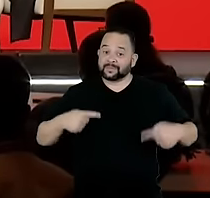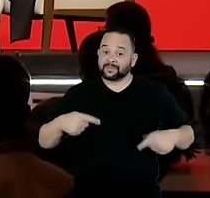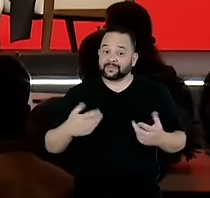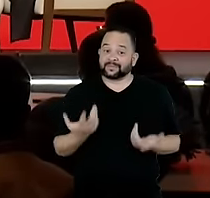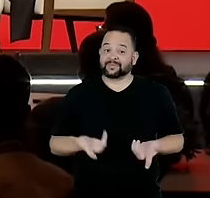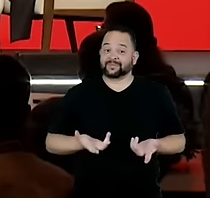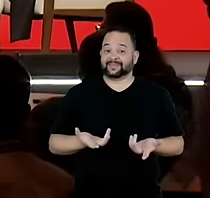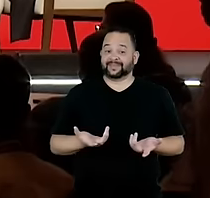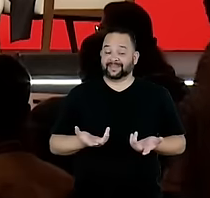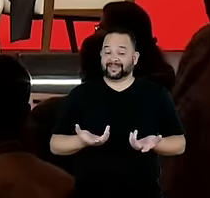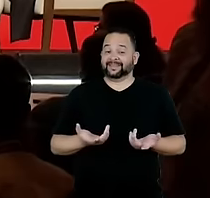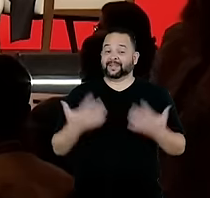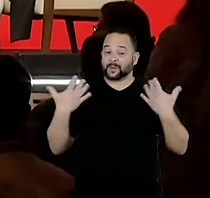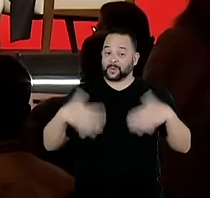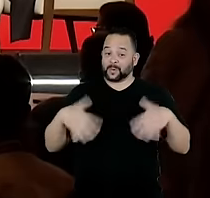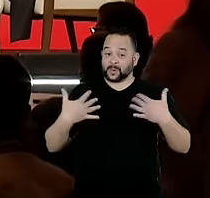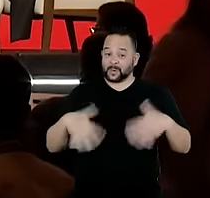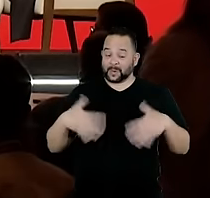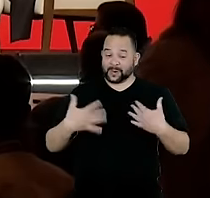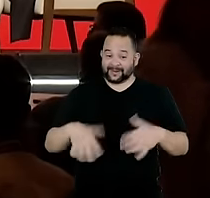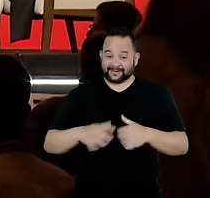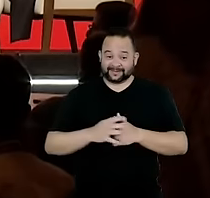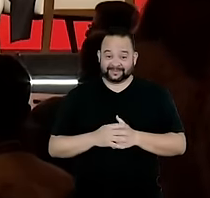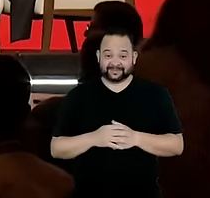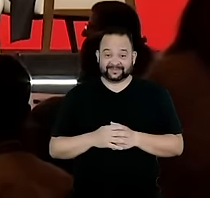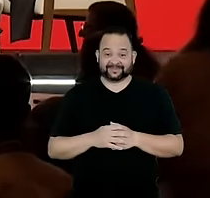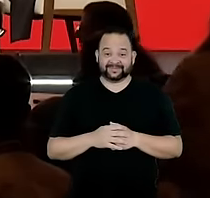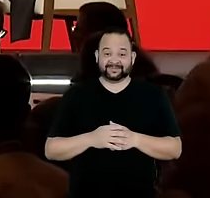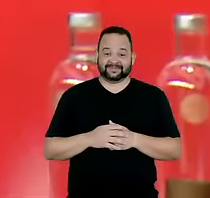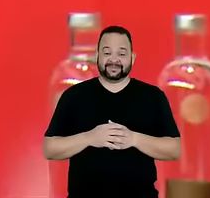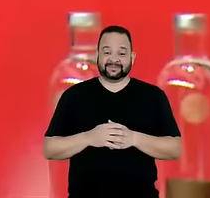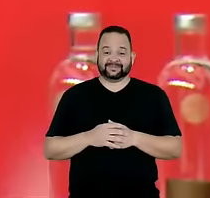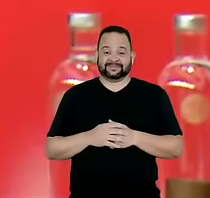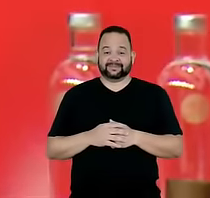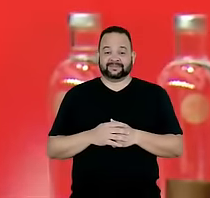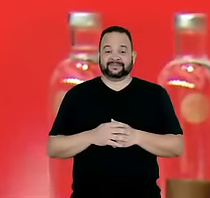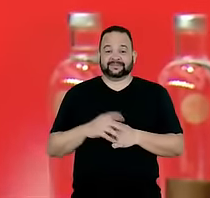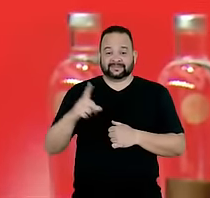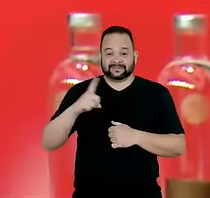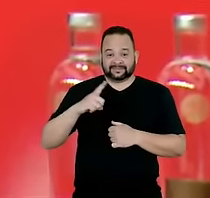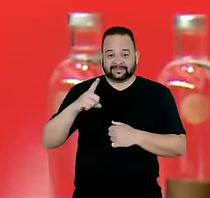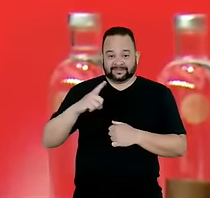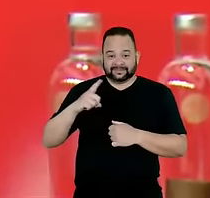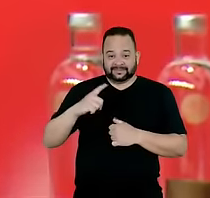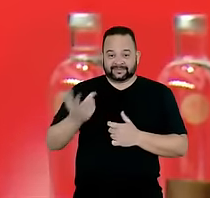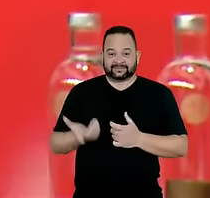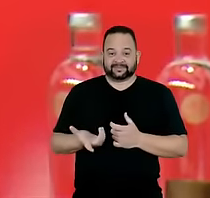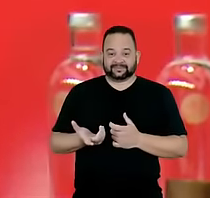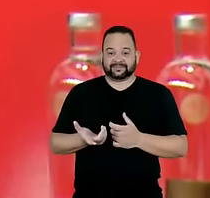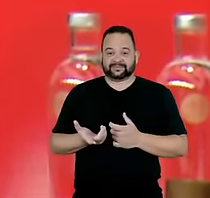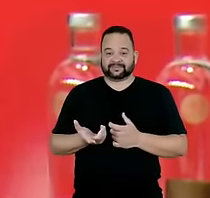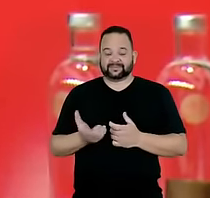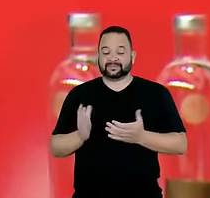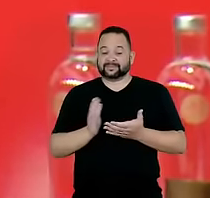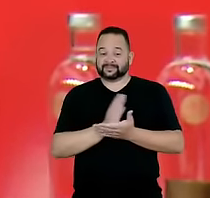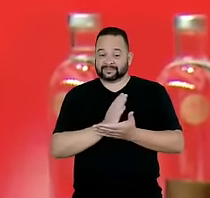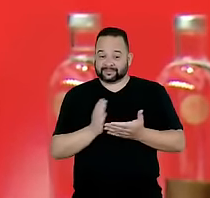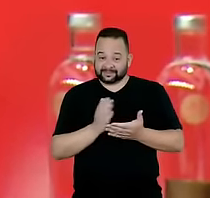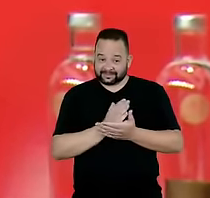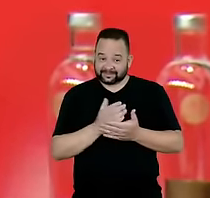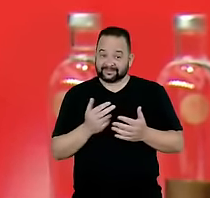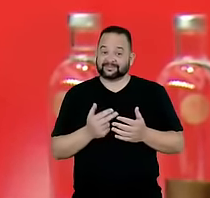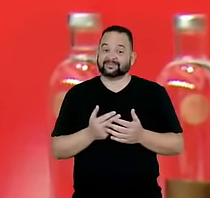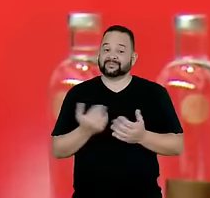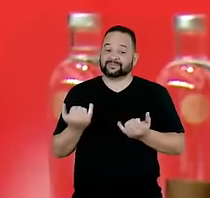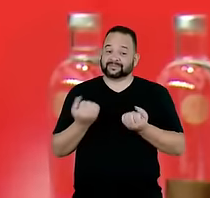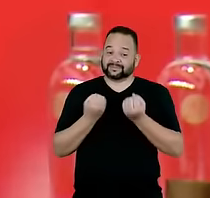polêmicas dos que as nossas Guarda ele no bolso porque a gente tem na atividade sancionadora alguns votos importantes para exteriorizar agora sobre